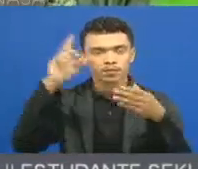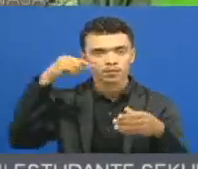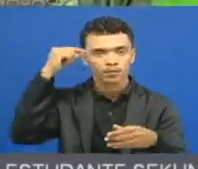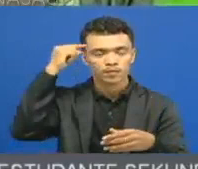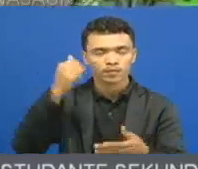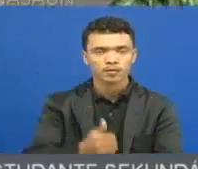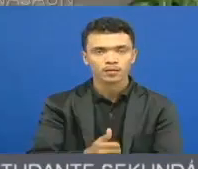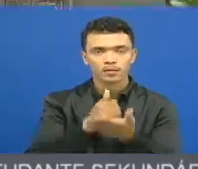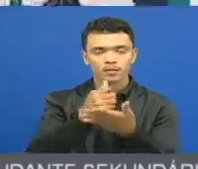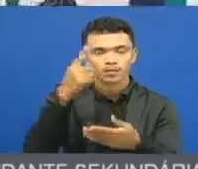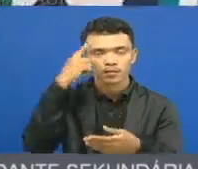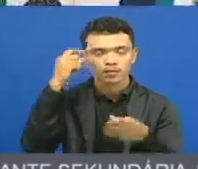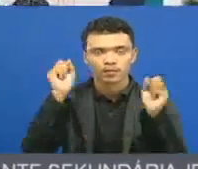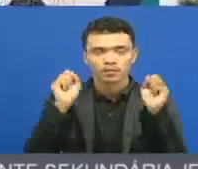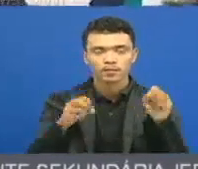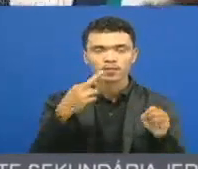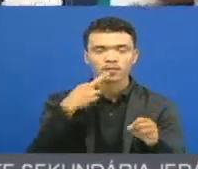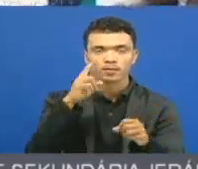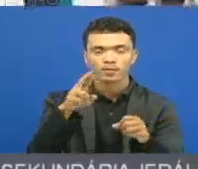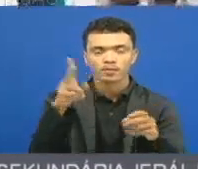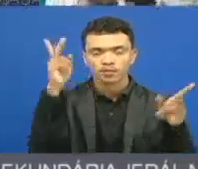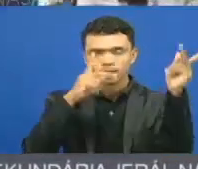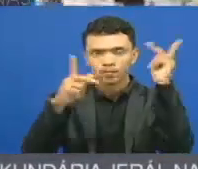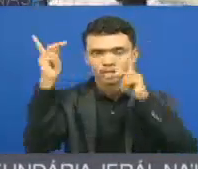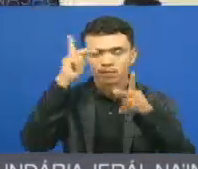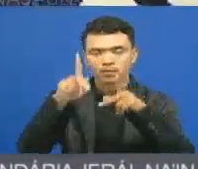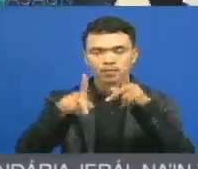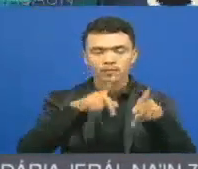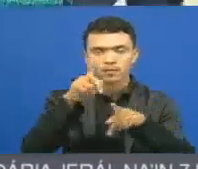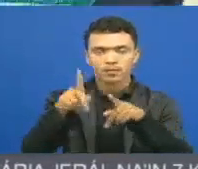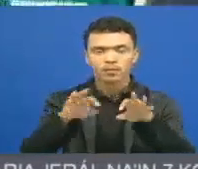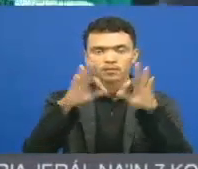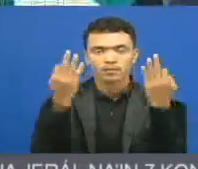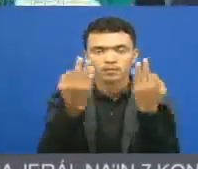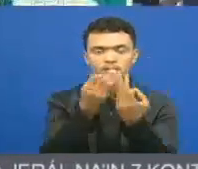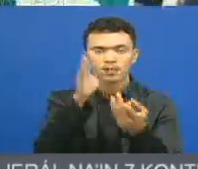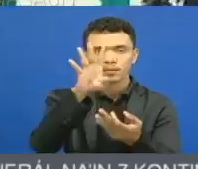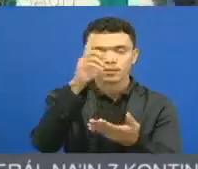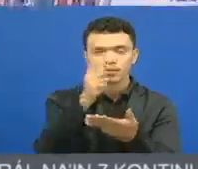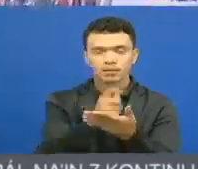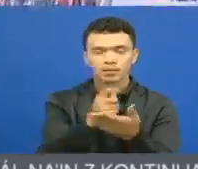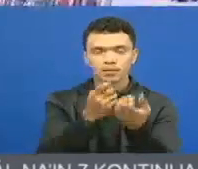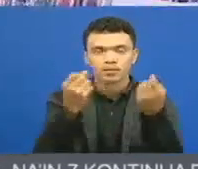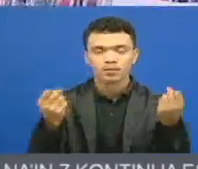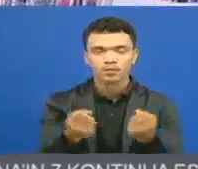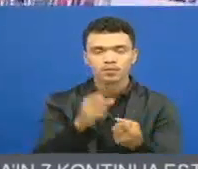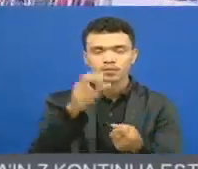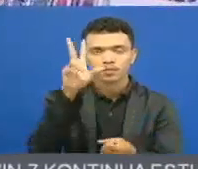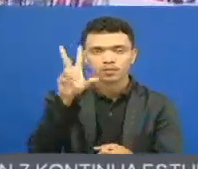intervenção, tamba bele resolve ona preocupação comunidade uma cain rihunhat e a suku tolu nian. O projeto né,